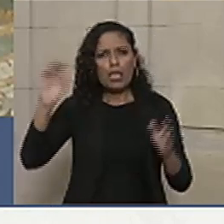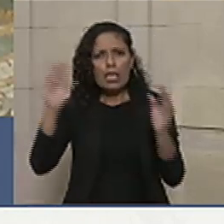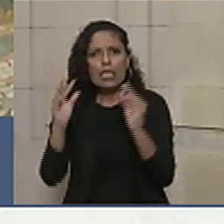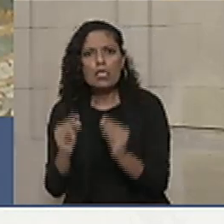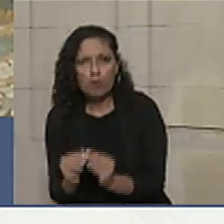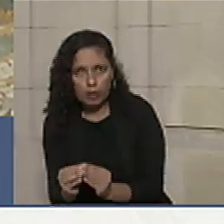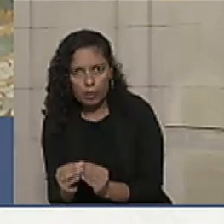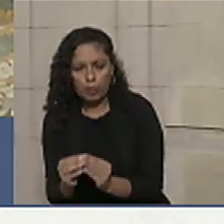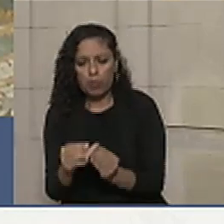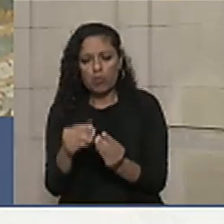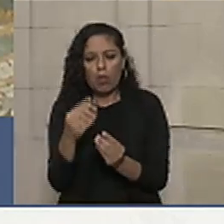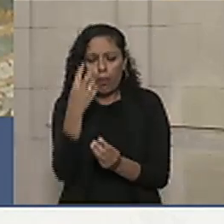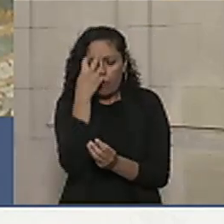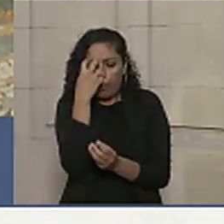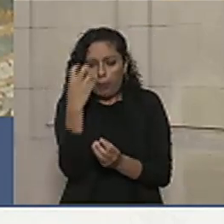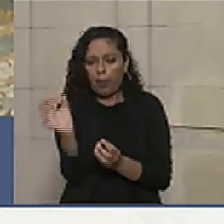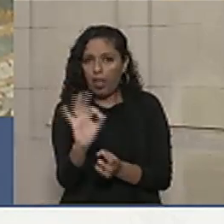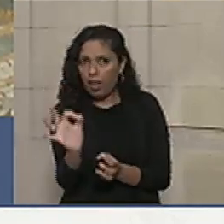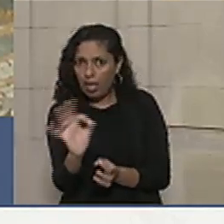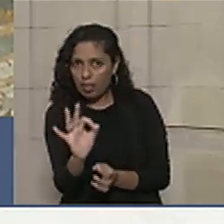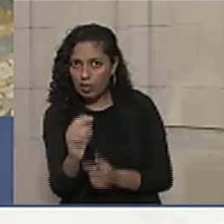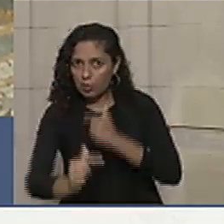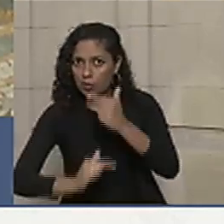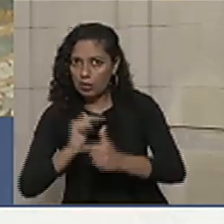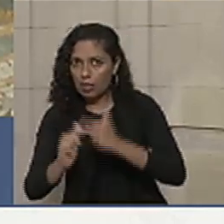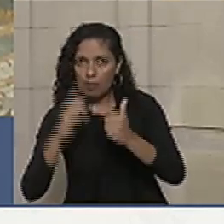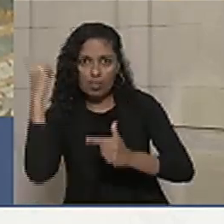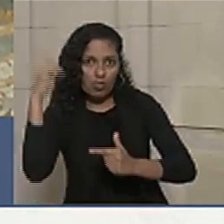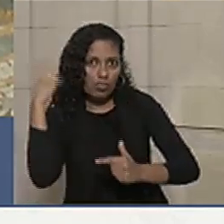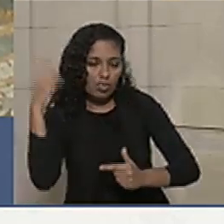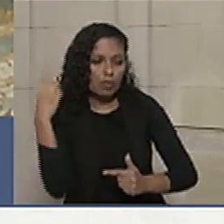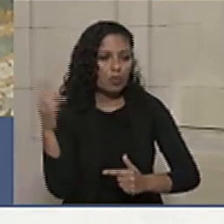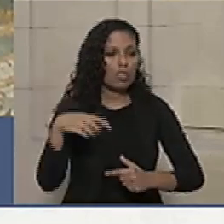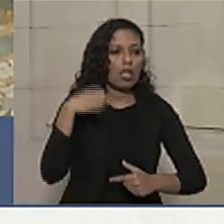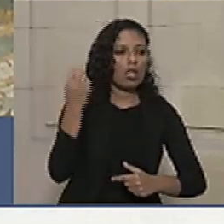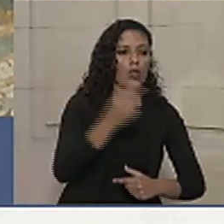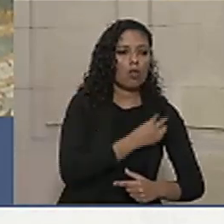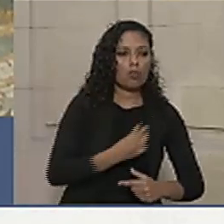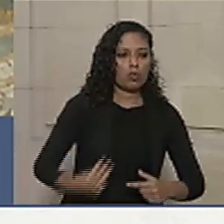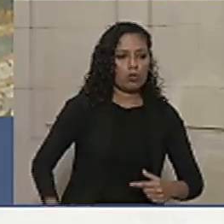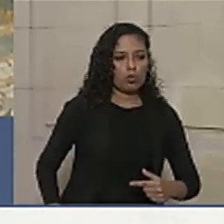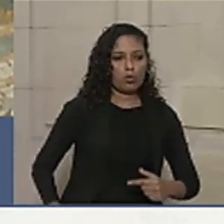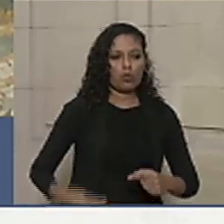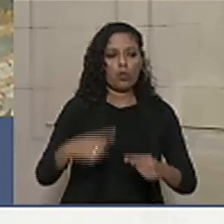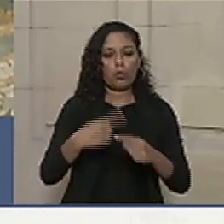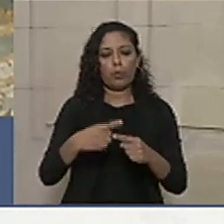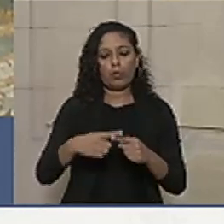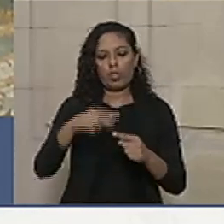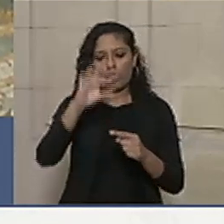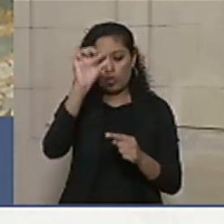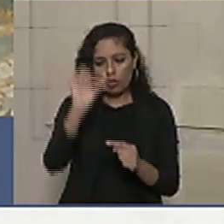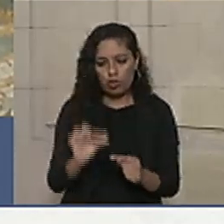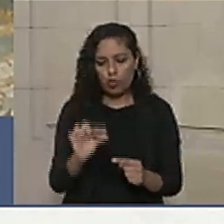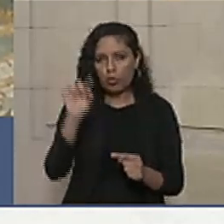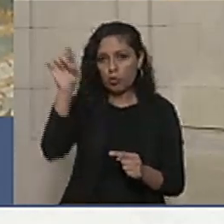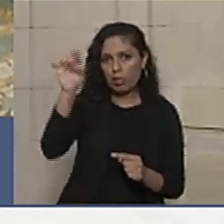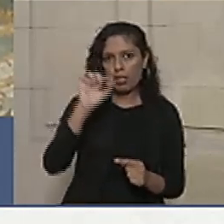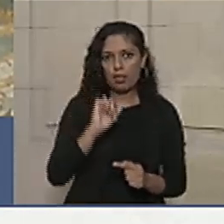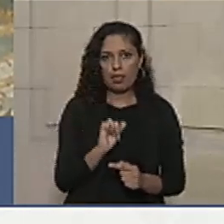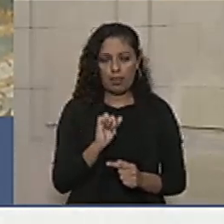não o faz, mas acho importante, porque senão a gente diminui a responsabilidade que ele tem do cargo que ele ocupa.